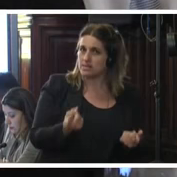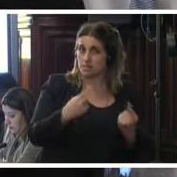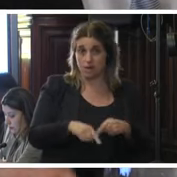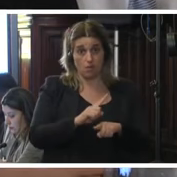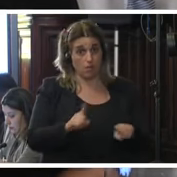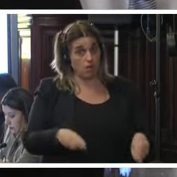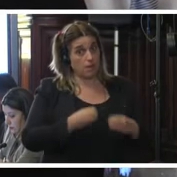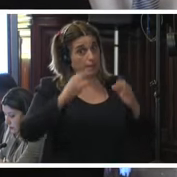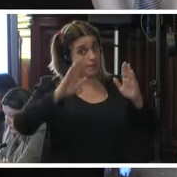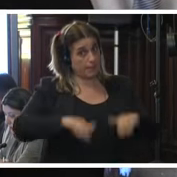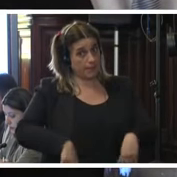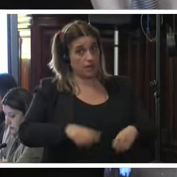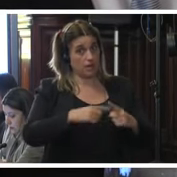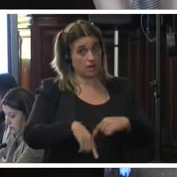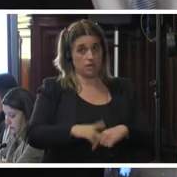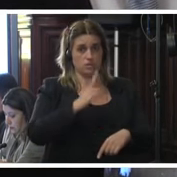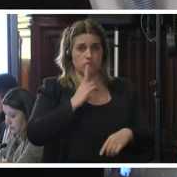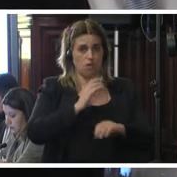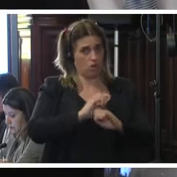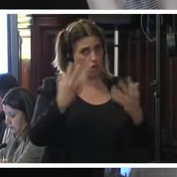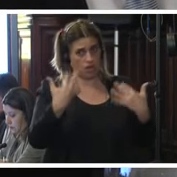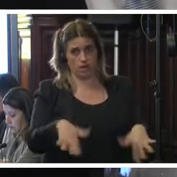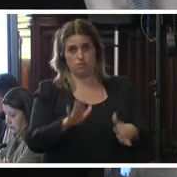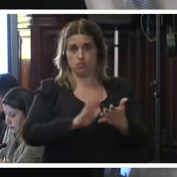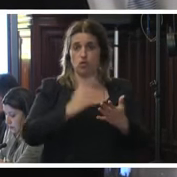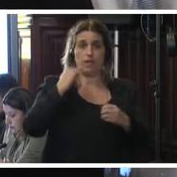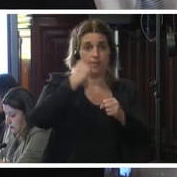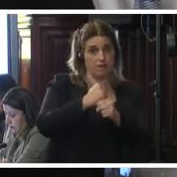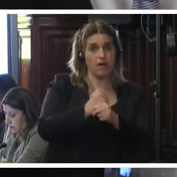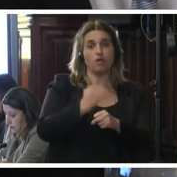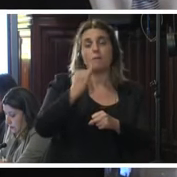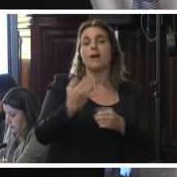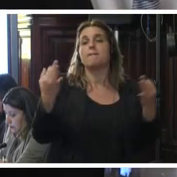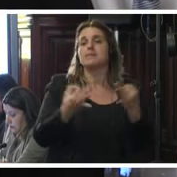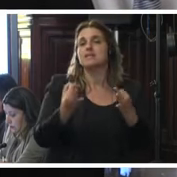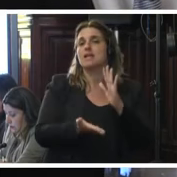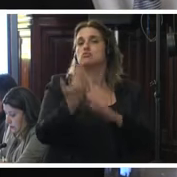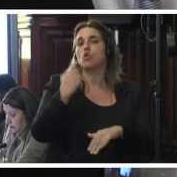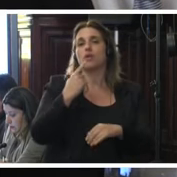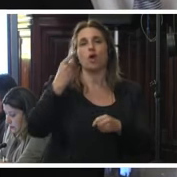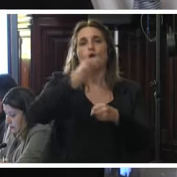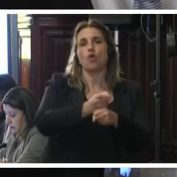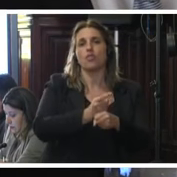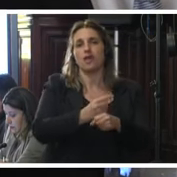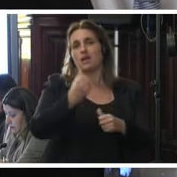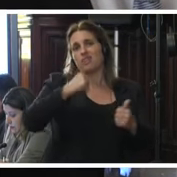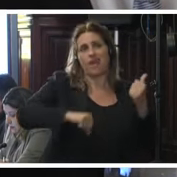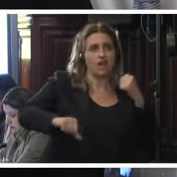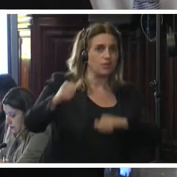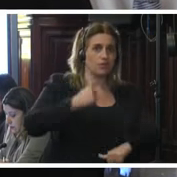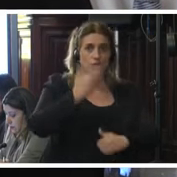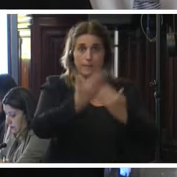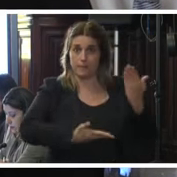das operações, em especial os relacionados à integridade física das pessoas e à interrupção de serviços em postos de